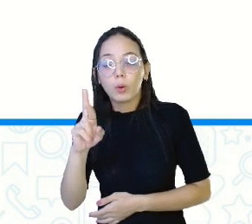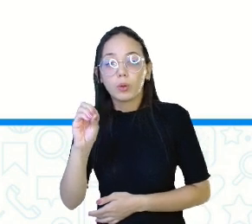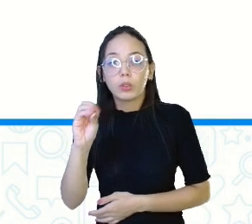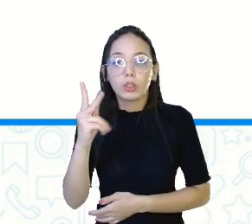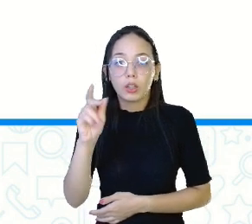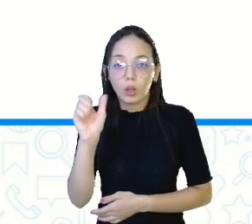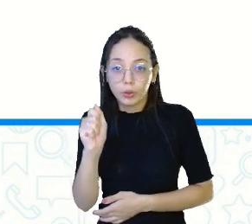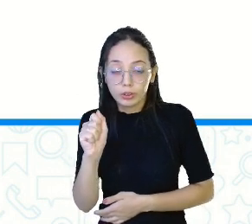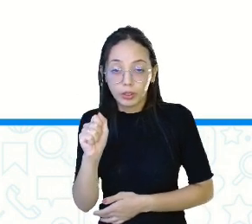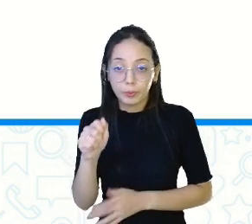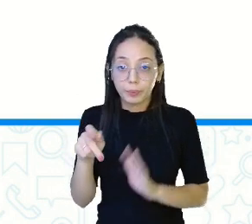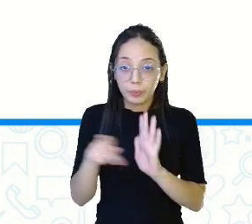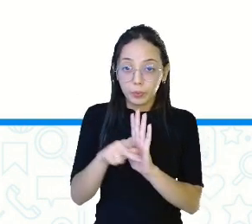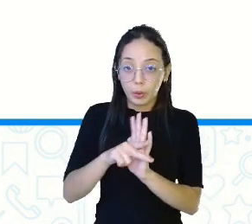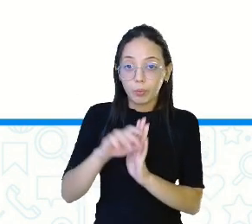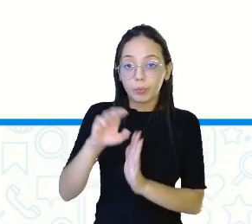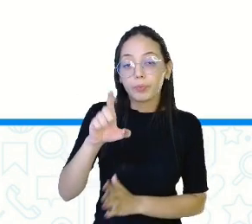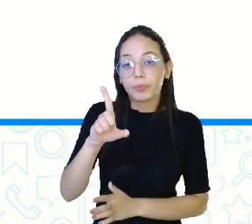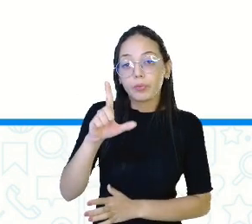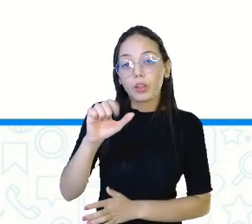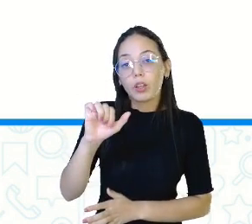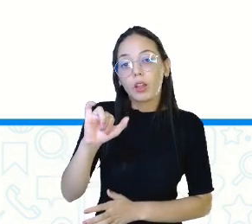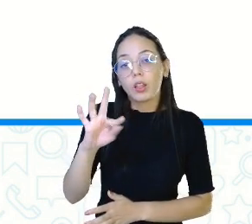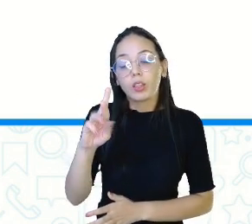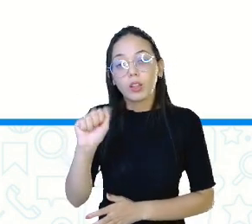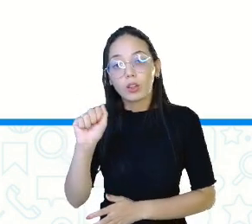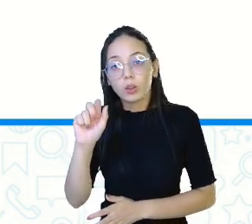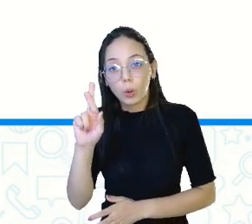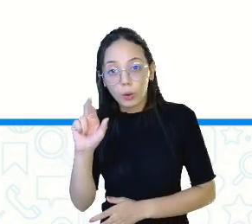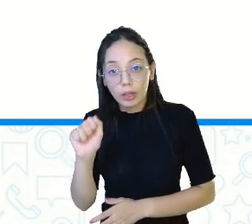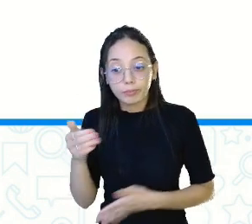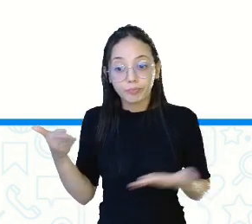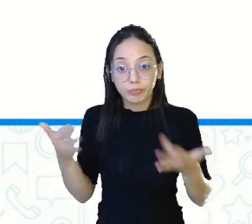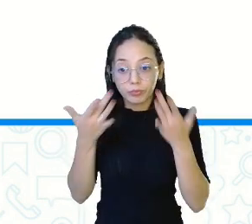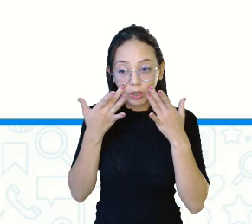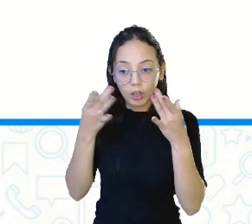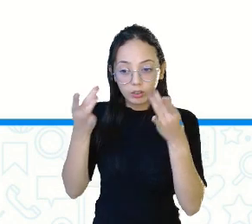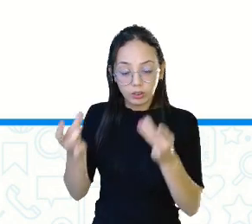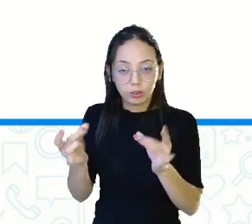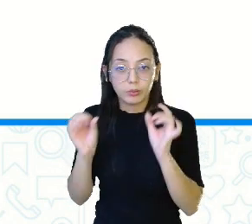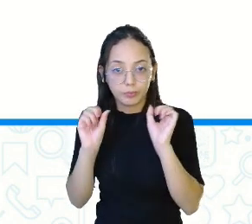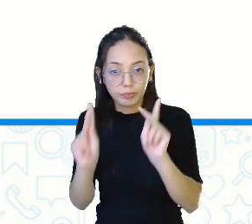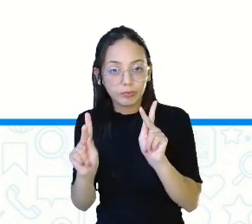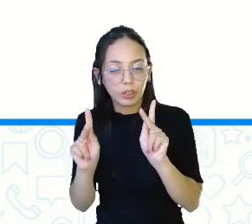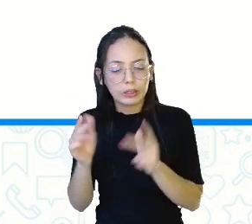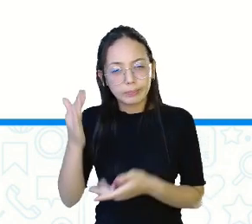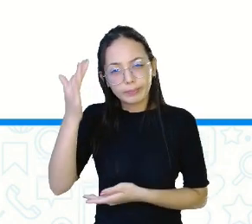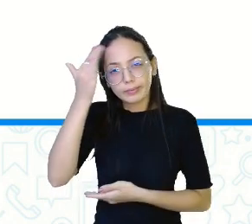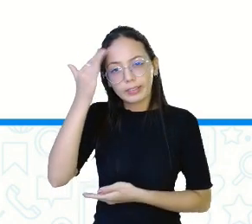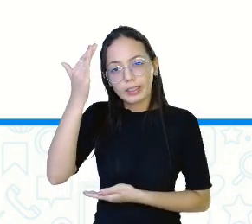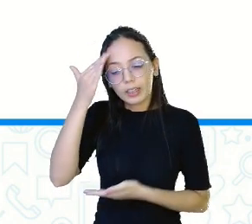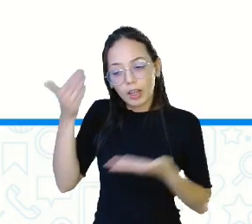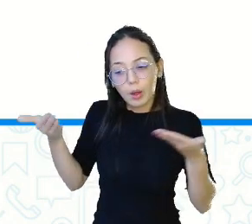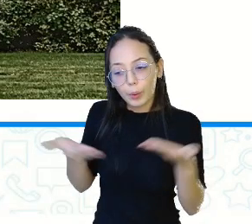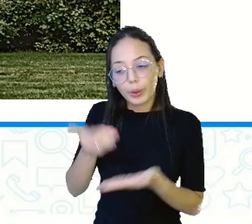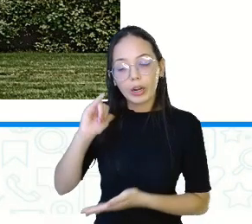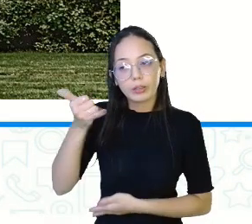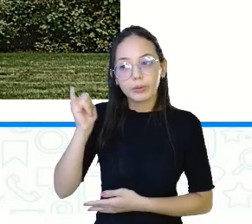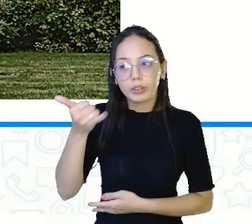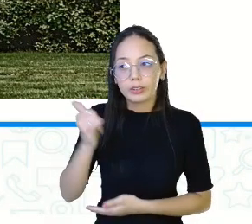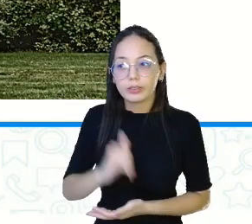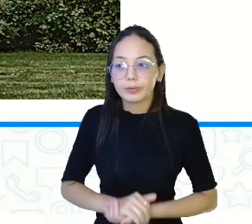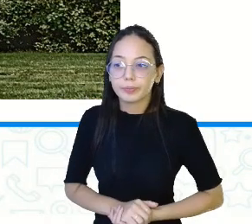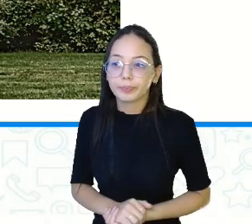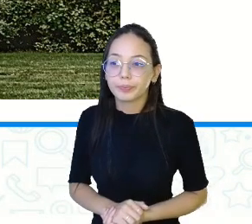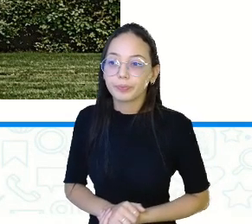a editora Salamandra. Então você vai ficar bem atento agora para escutar este conto de